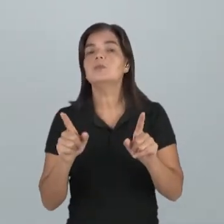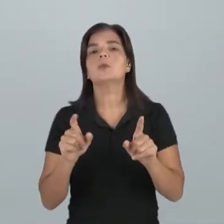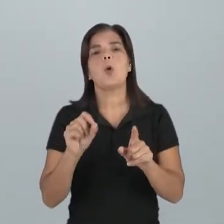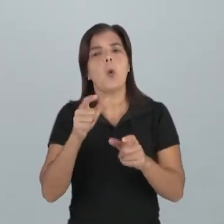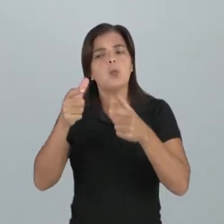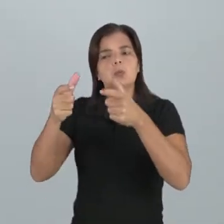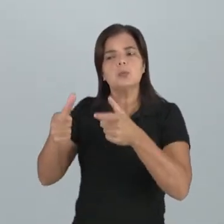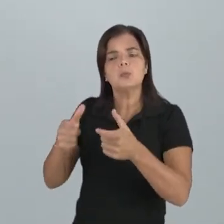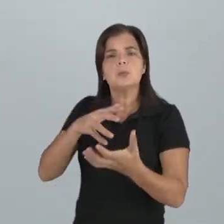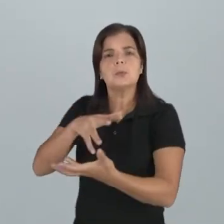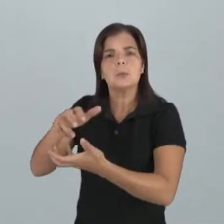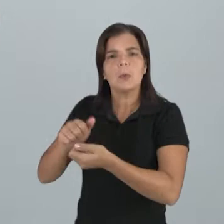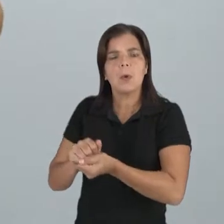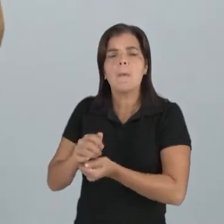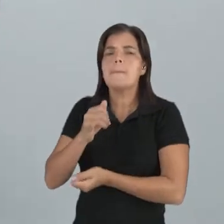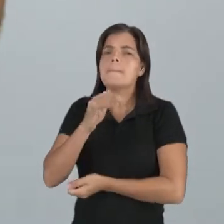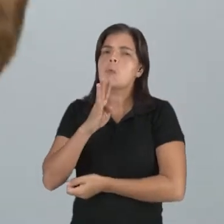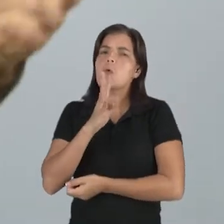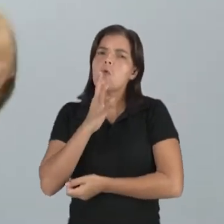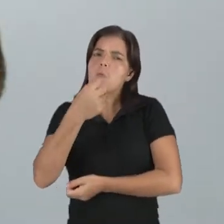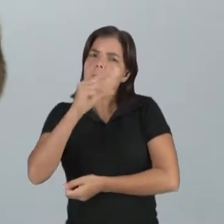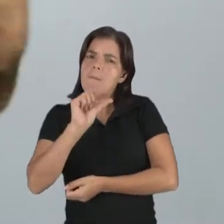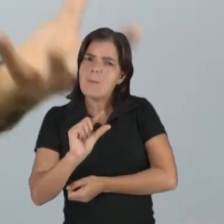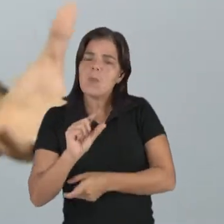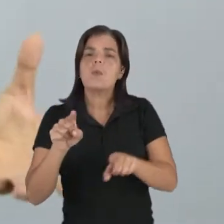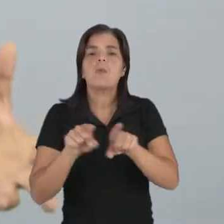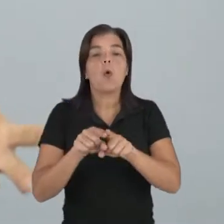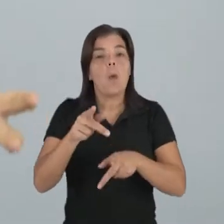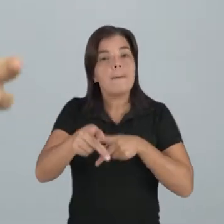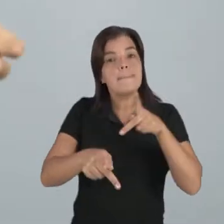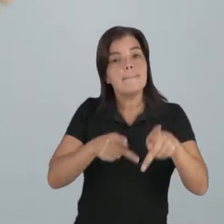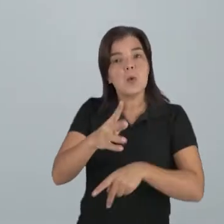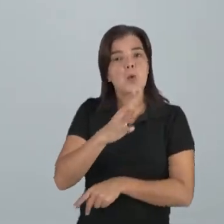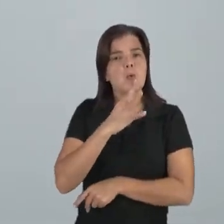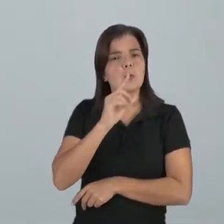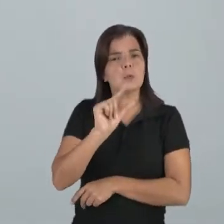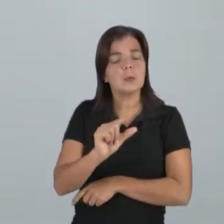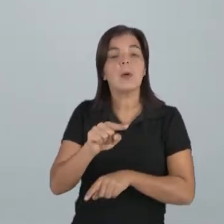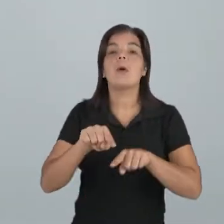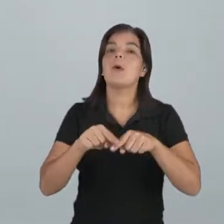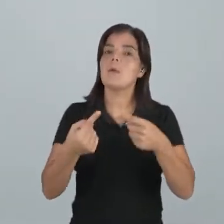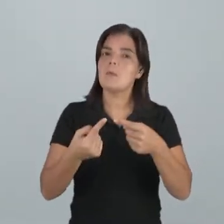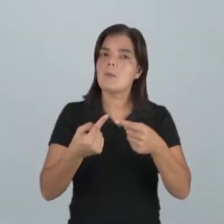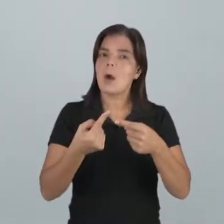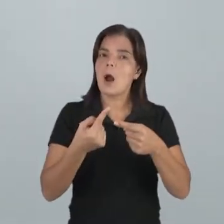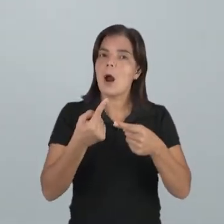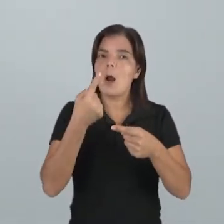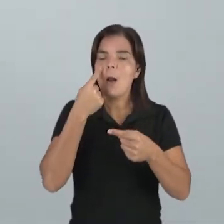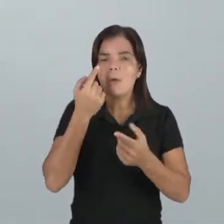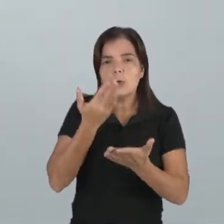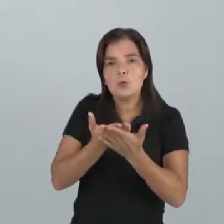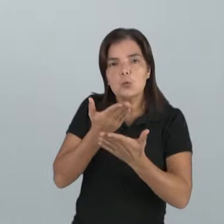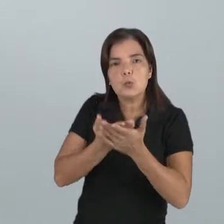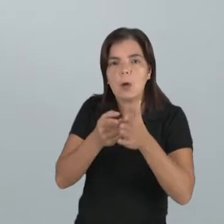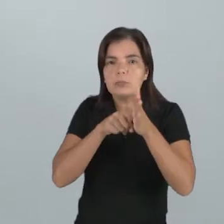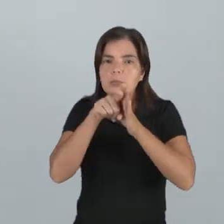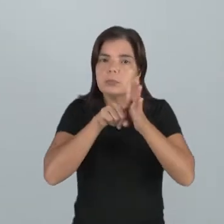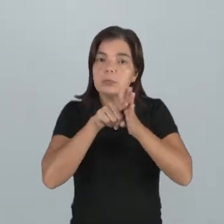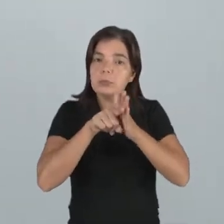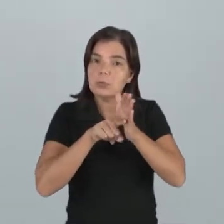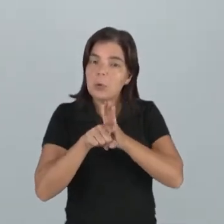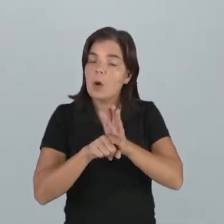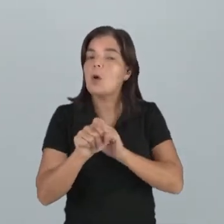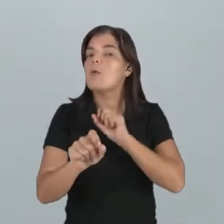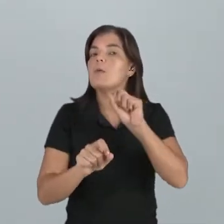de um lugar do planeta pouco conhecido, ou de um povo pouco conhecido, ela vai desenvolver instrumentos, porque o